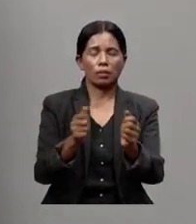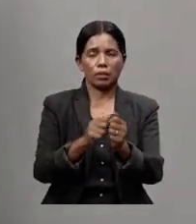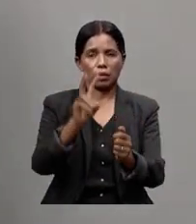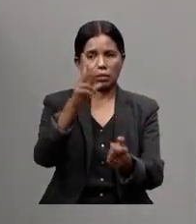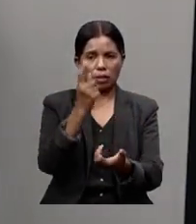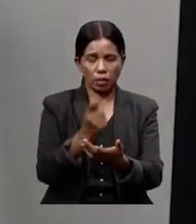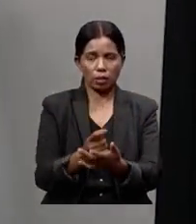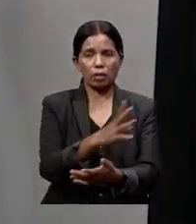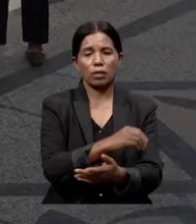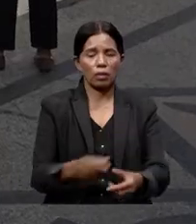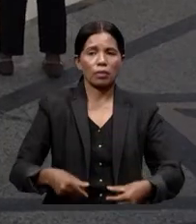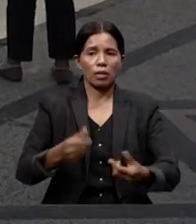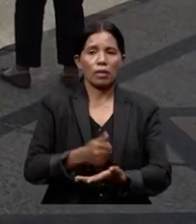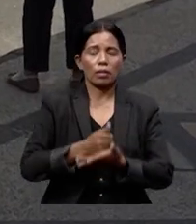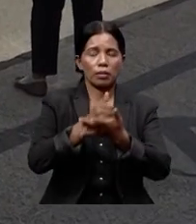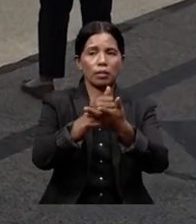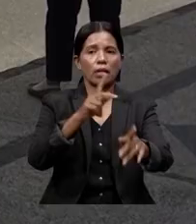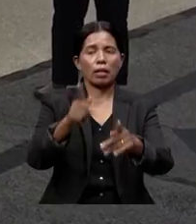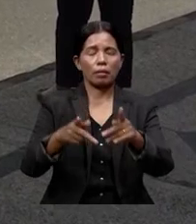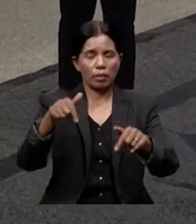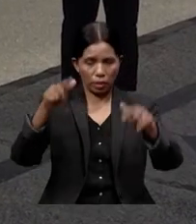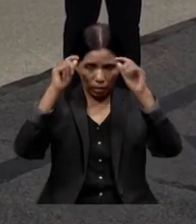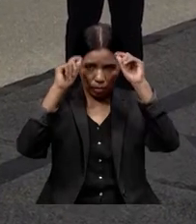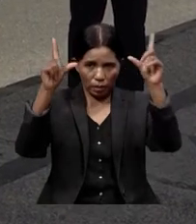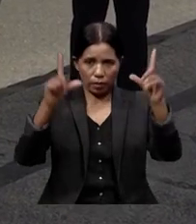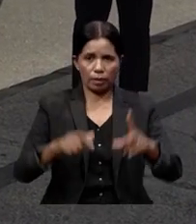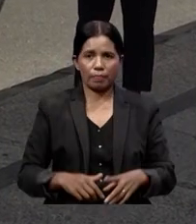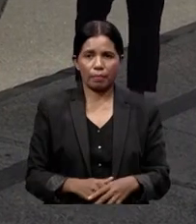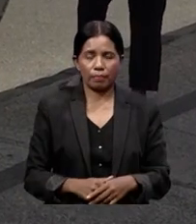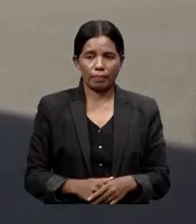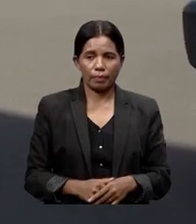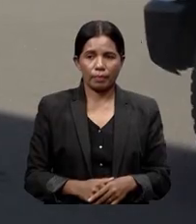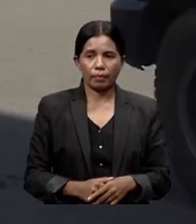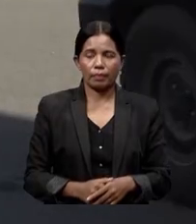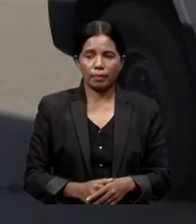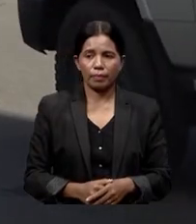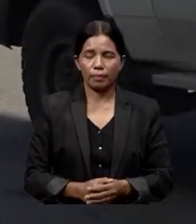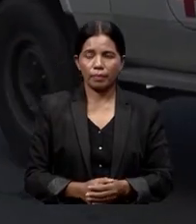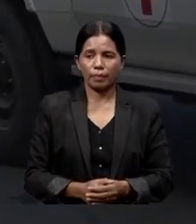Ruaresin, deve foi apoio humanitário para Ema e a território Timor-Laran Tomat. Simão Ximenes, Adérito Ximenes, Ziemen.